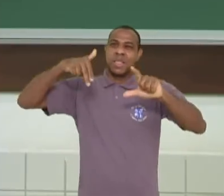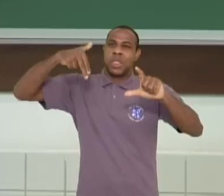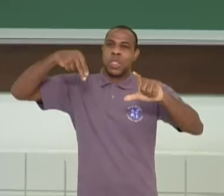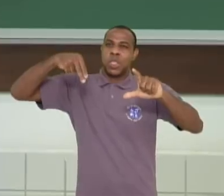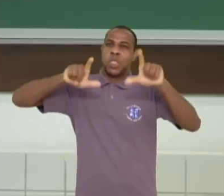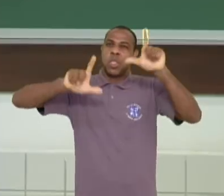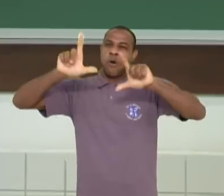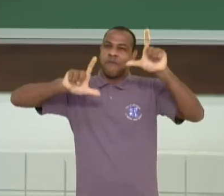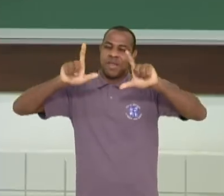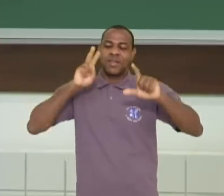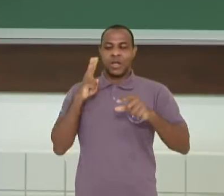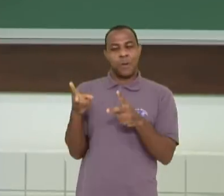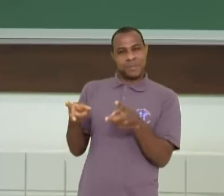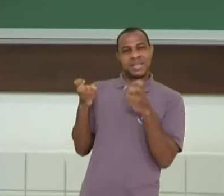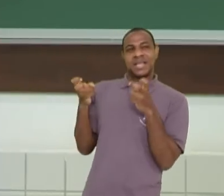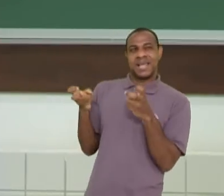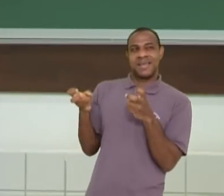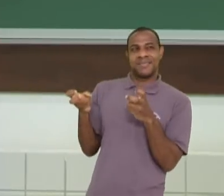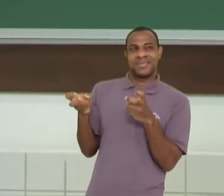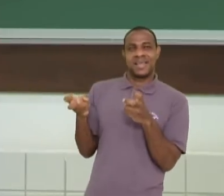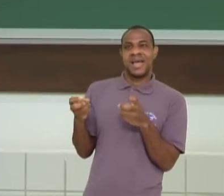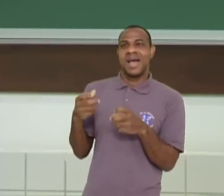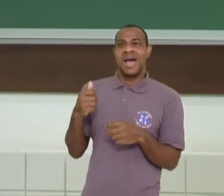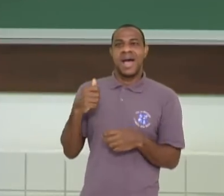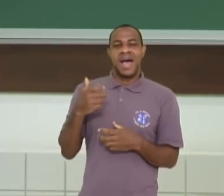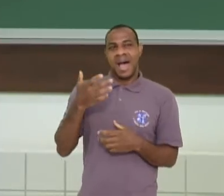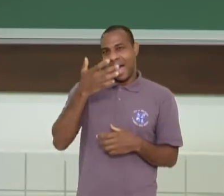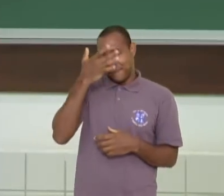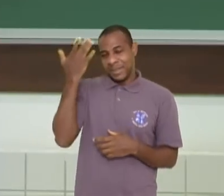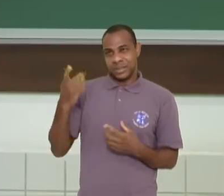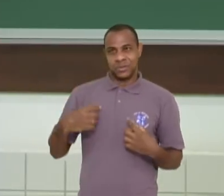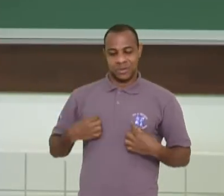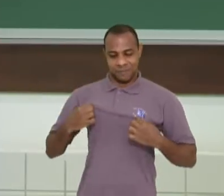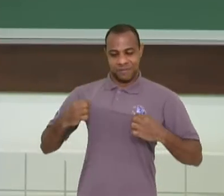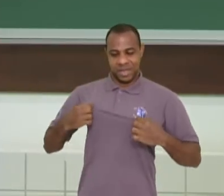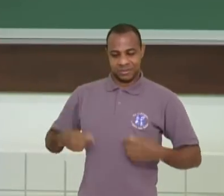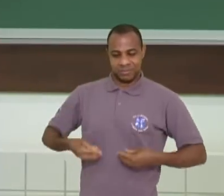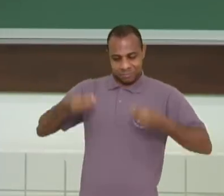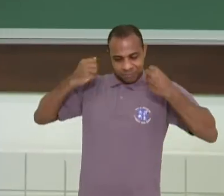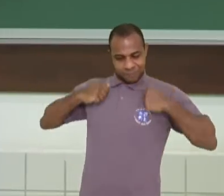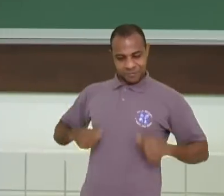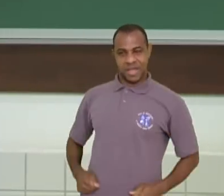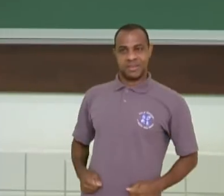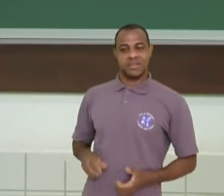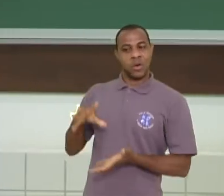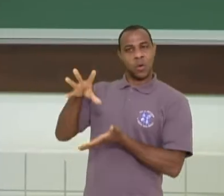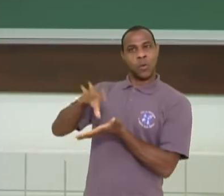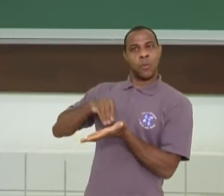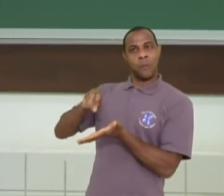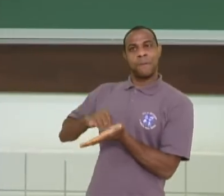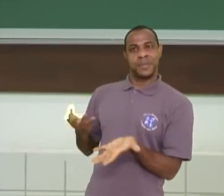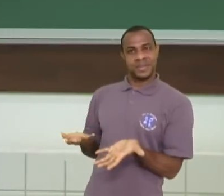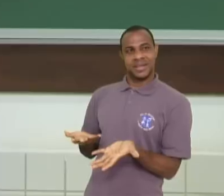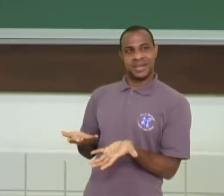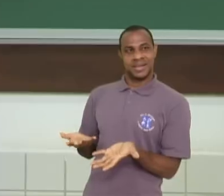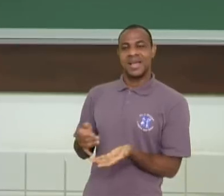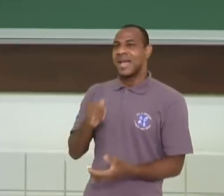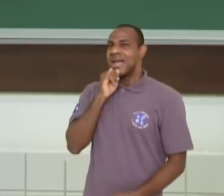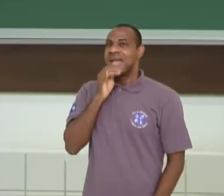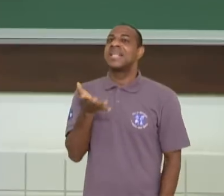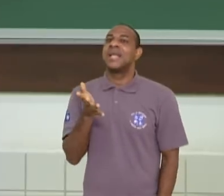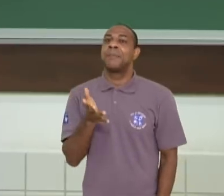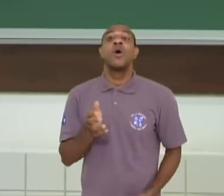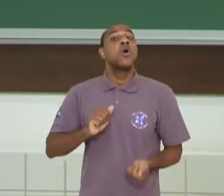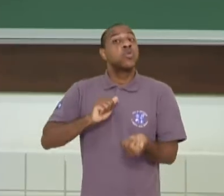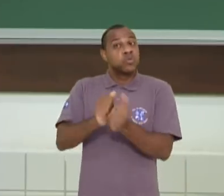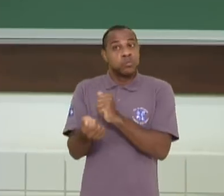você acaba observando, a pessoa está vestindo, no esporte também é muito comum, né? Às vezes ali o atleta, você gosta daquele